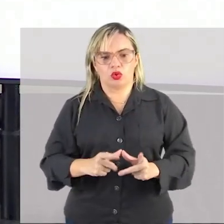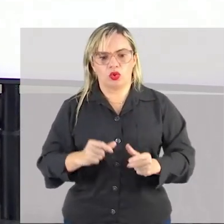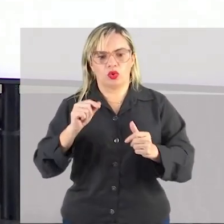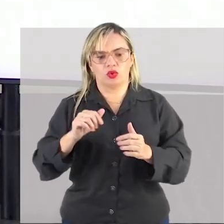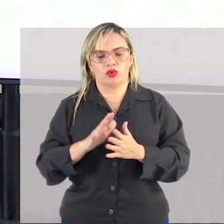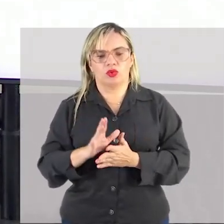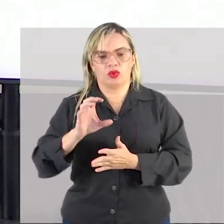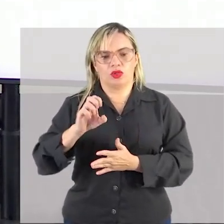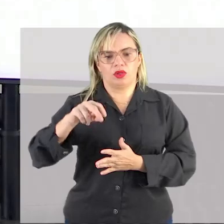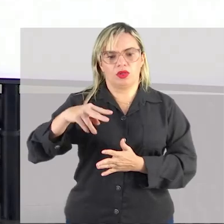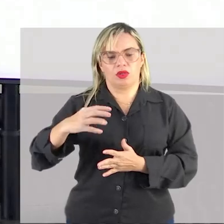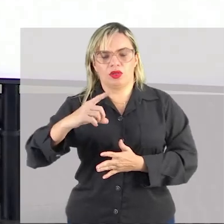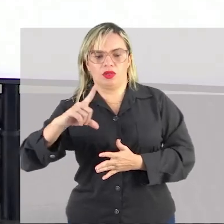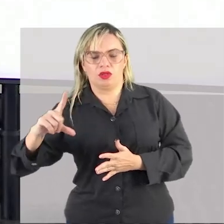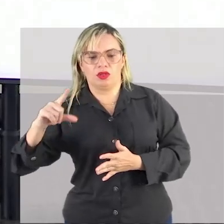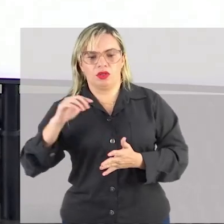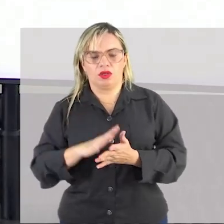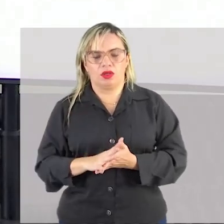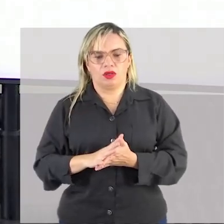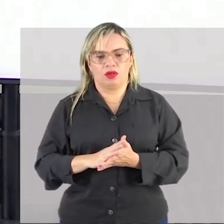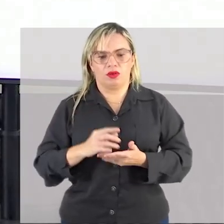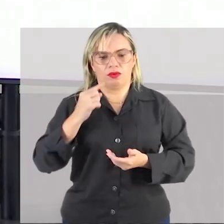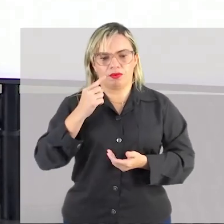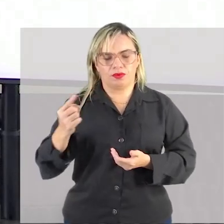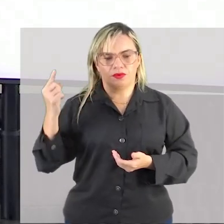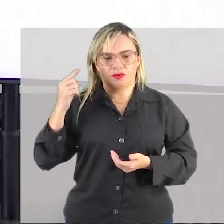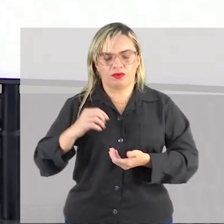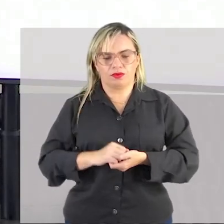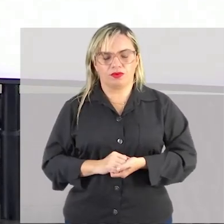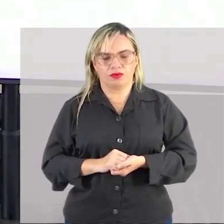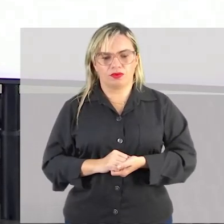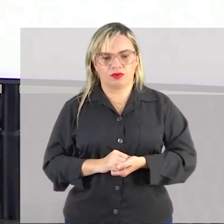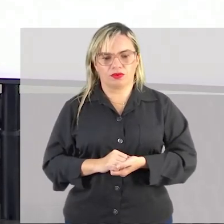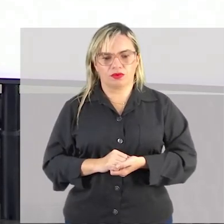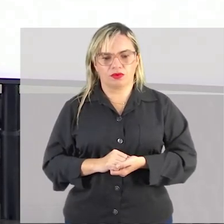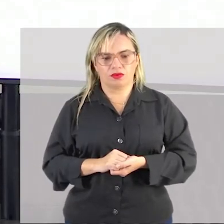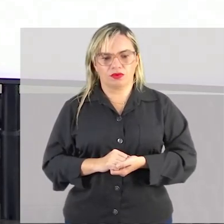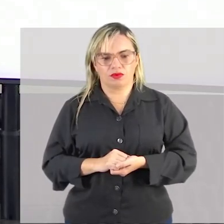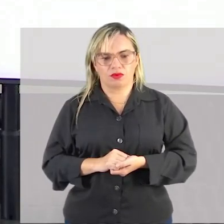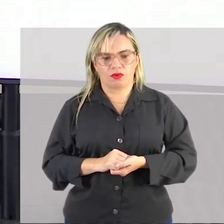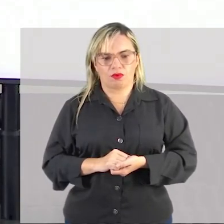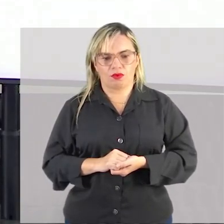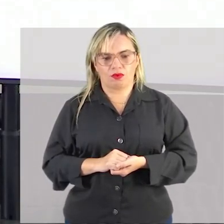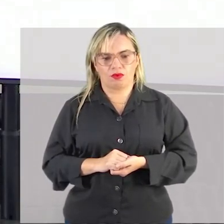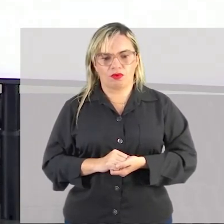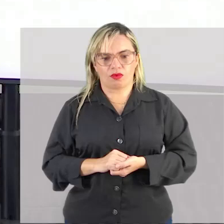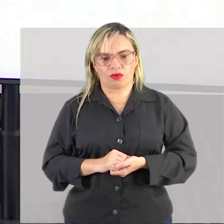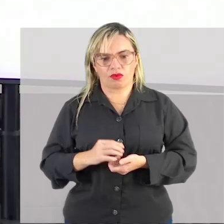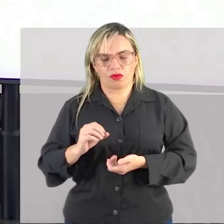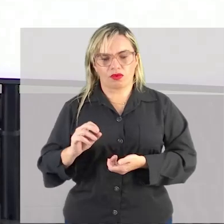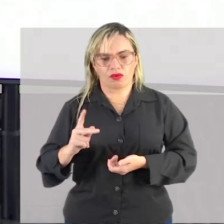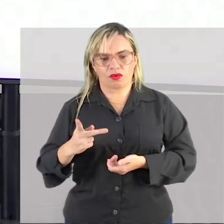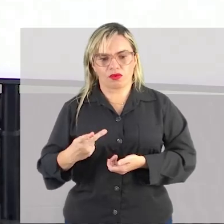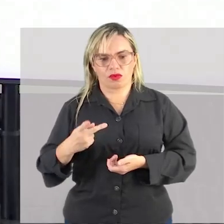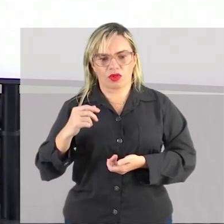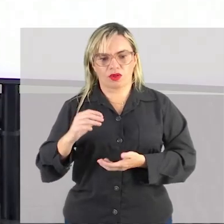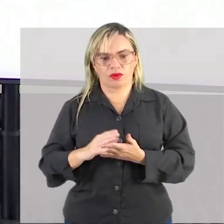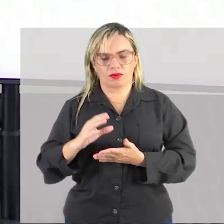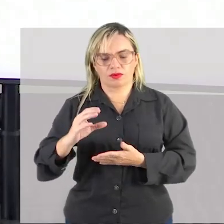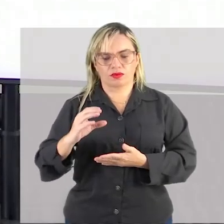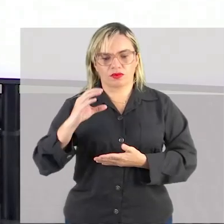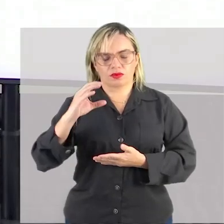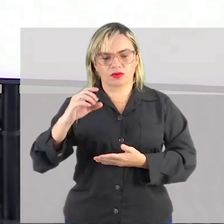Quando é que eu vou ter um enol? Quando a hidroxila estiver ligada a um carbono insaturado, aqui eu tenho um enol, ó. Hidroxila ligada a um